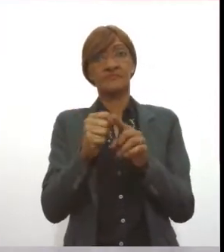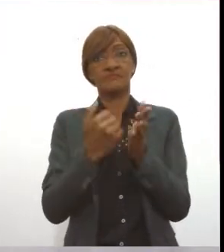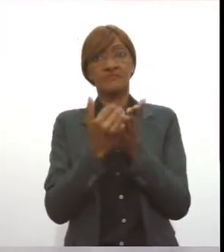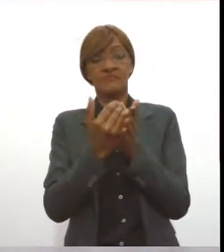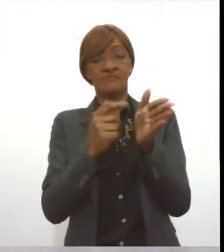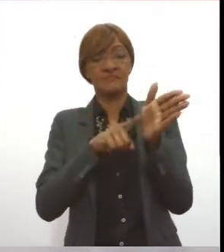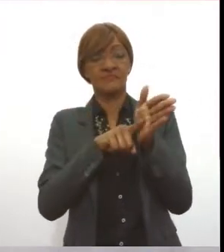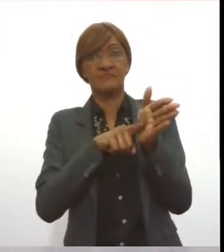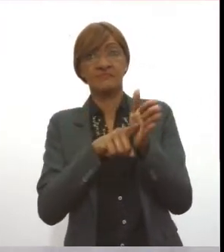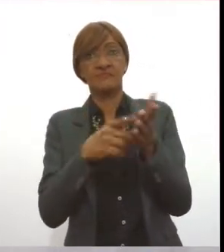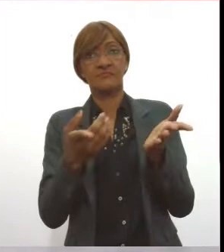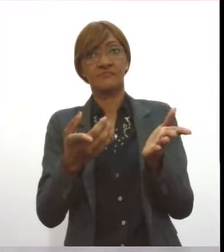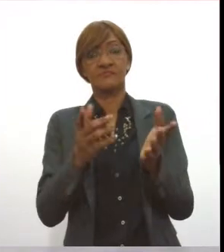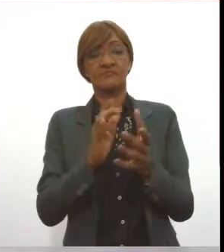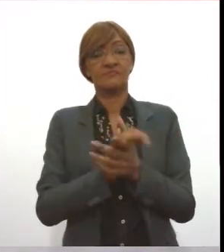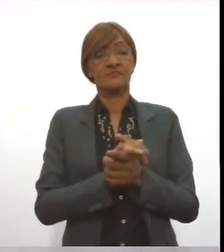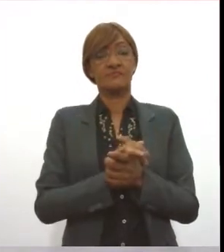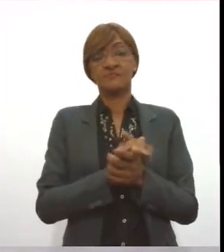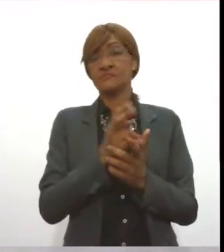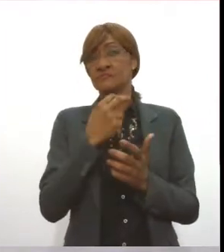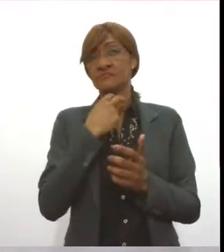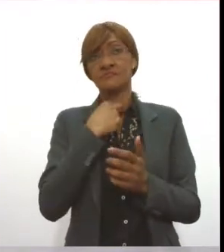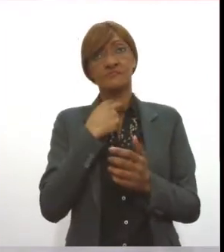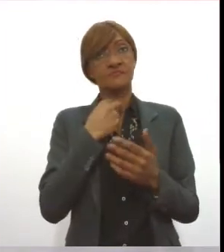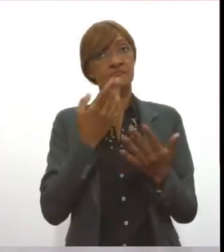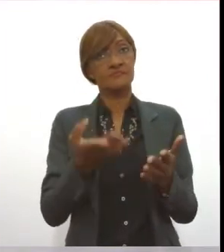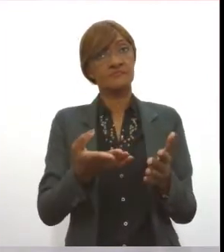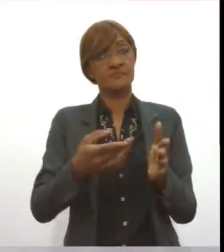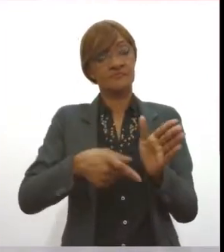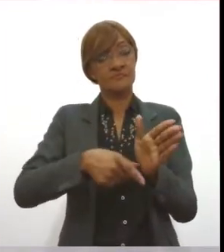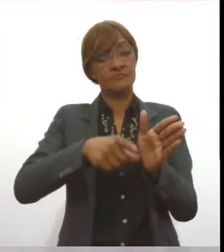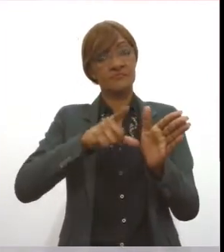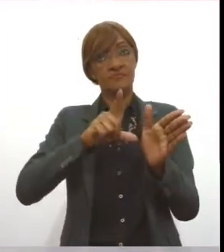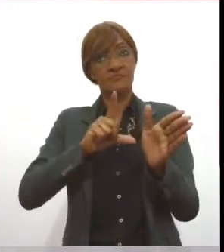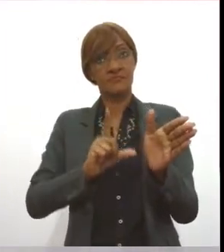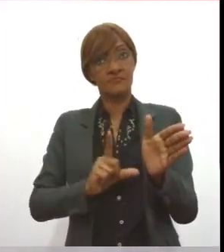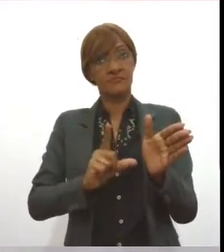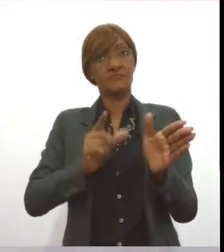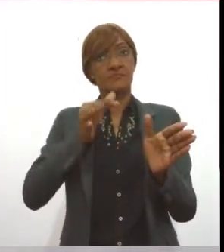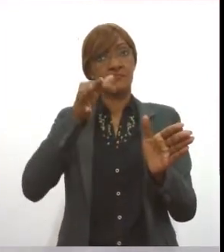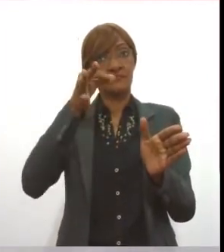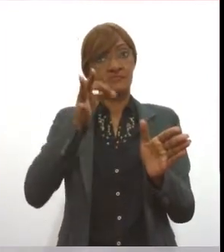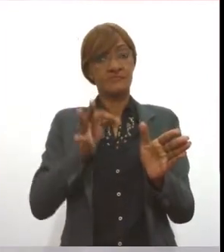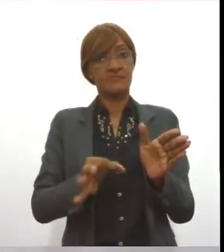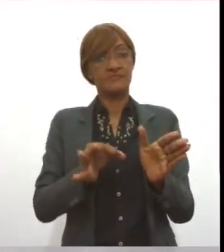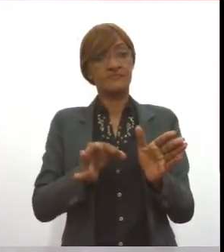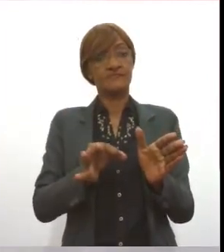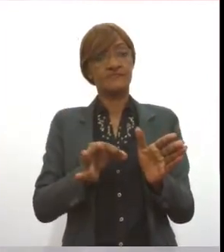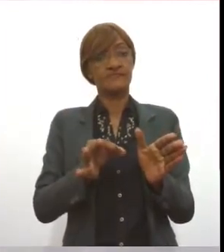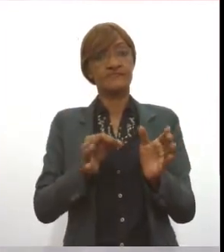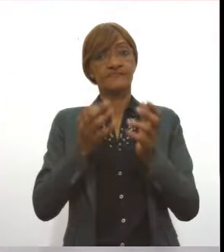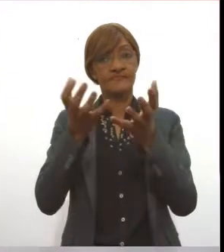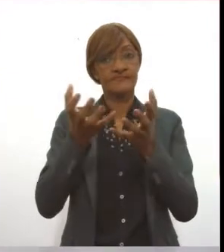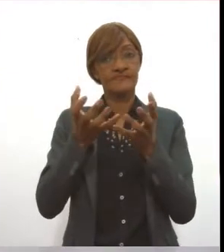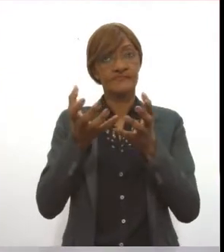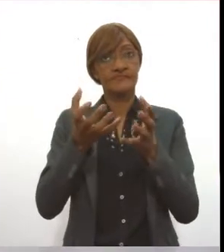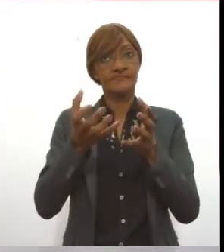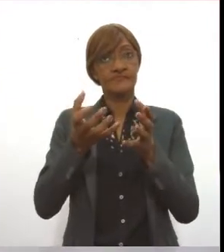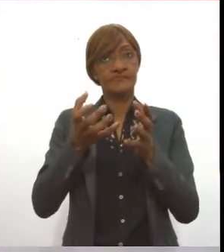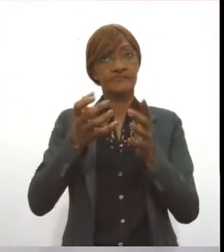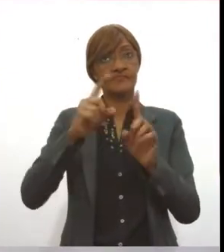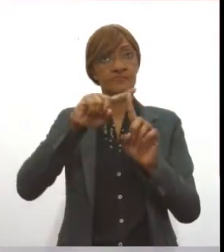que grávida, então não pode. O ideal é, se ela quer engravidar, faça o teste